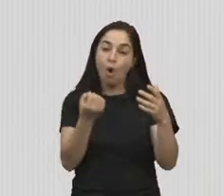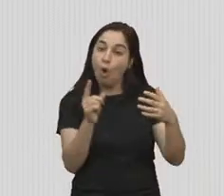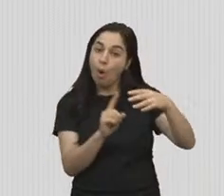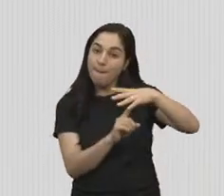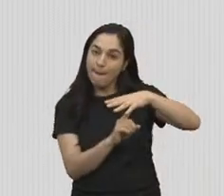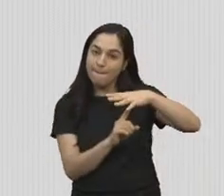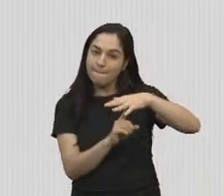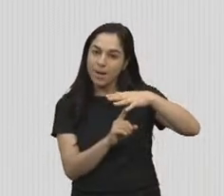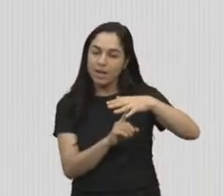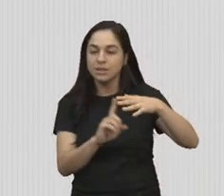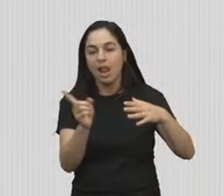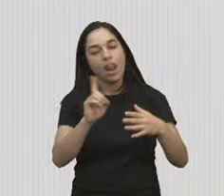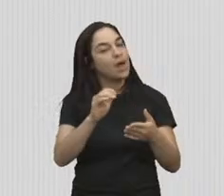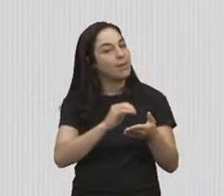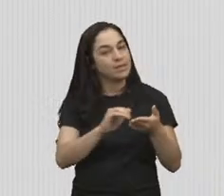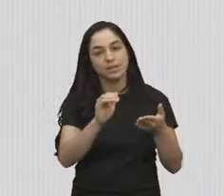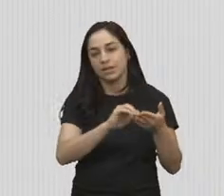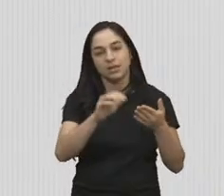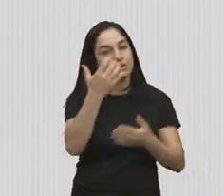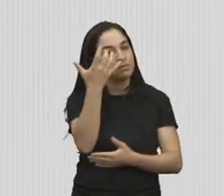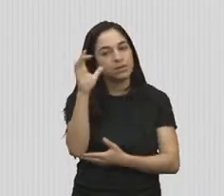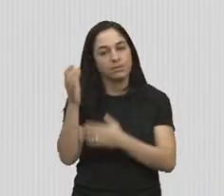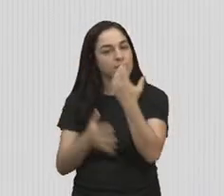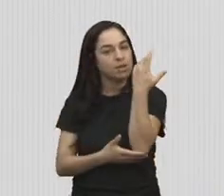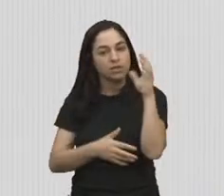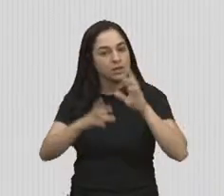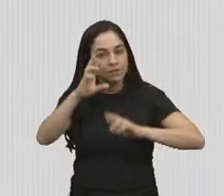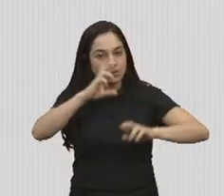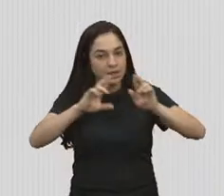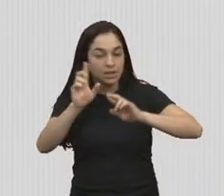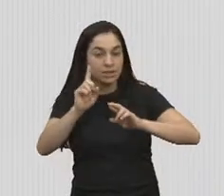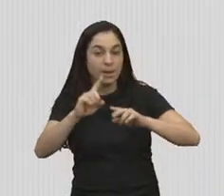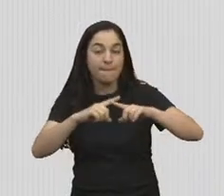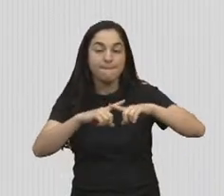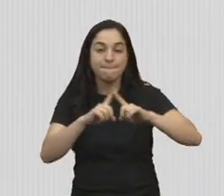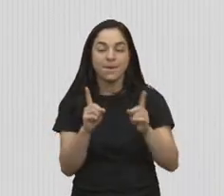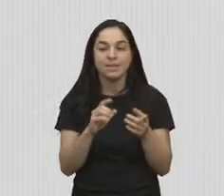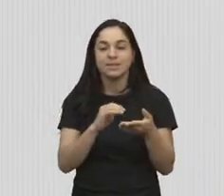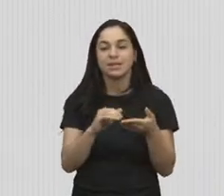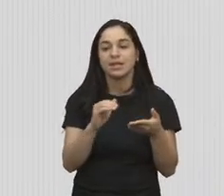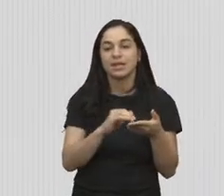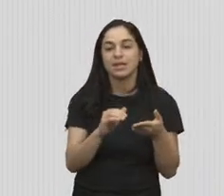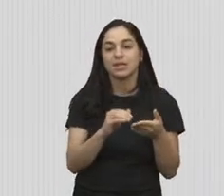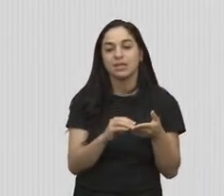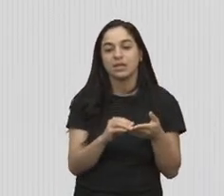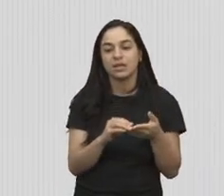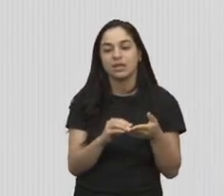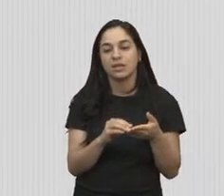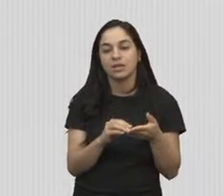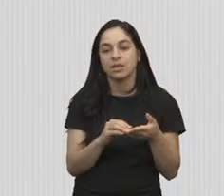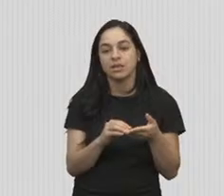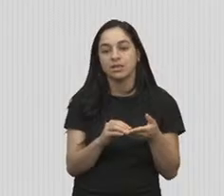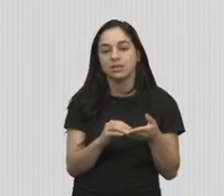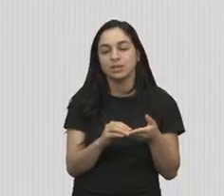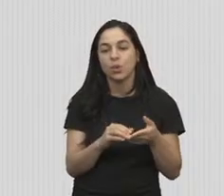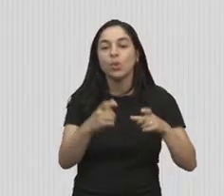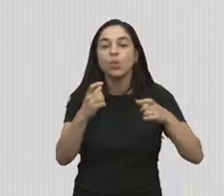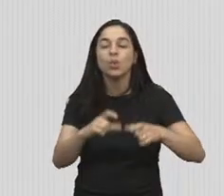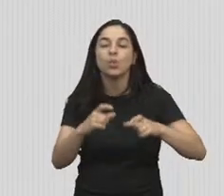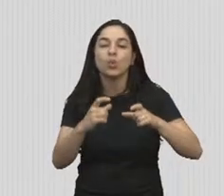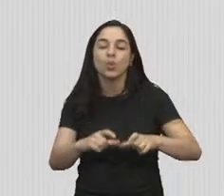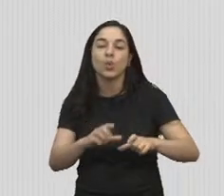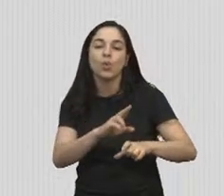a Secretaria de Meio Ambiente que faz a fiscalização, mas sim a Secretaria de Posturas, tá? Ou desculpa, a unidade de